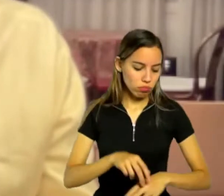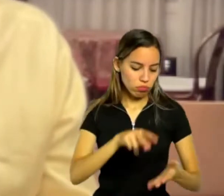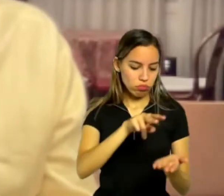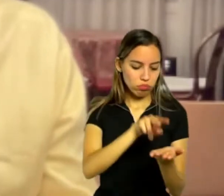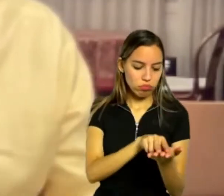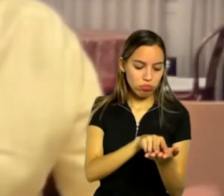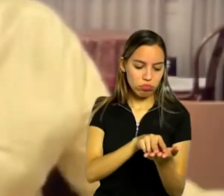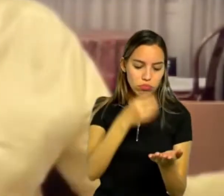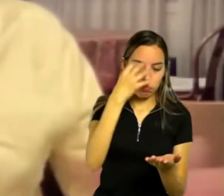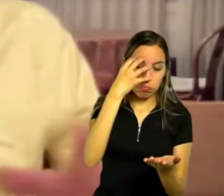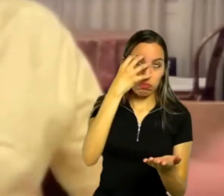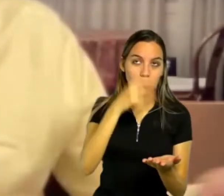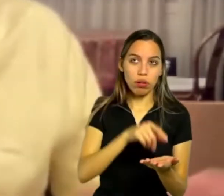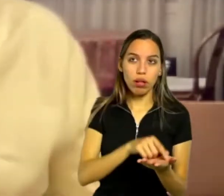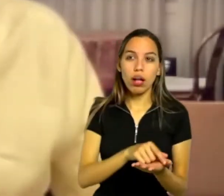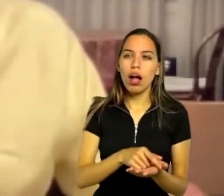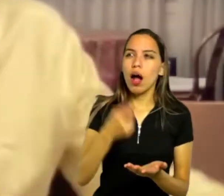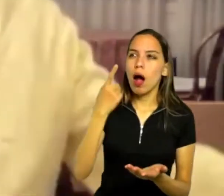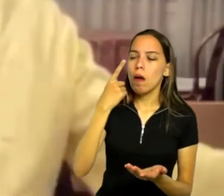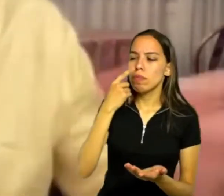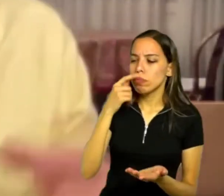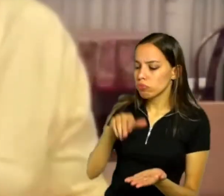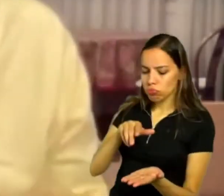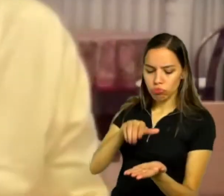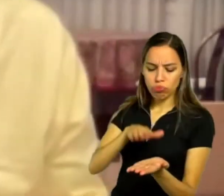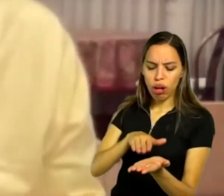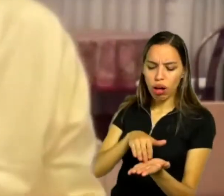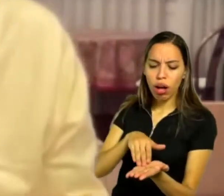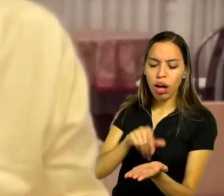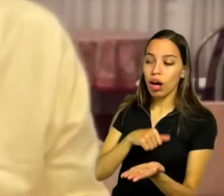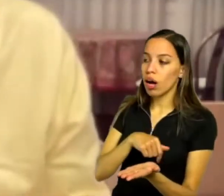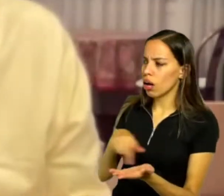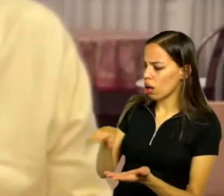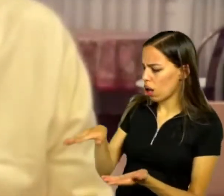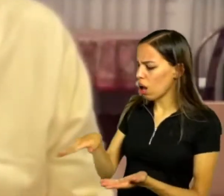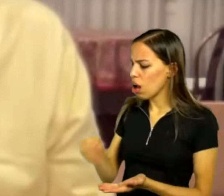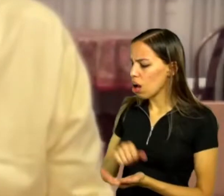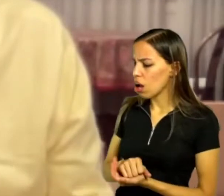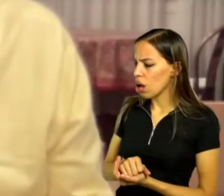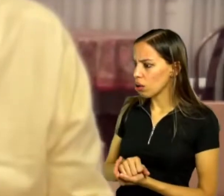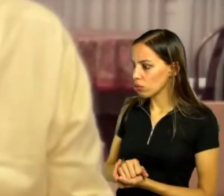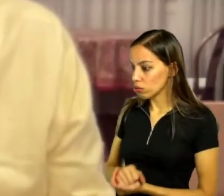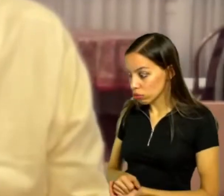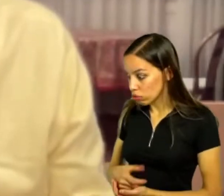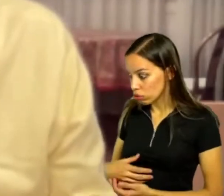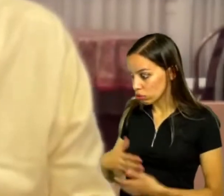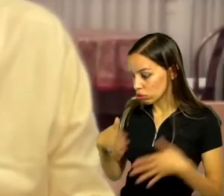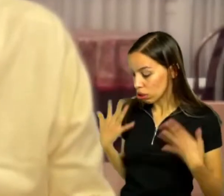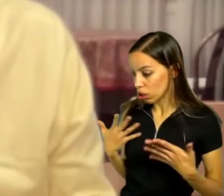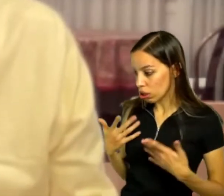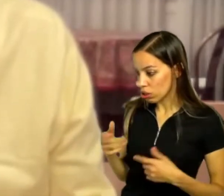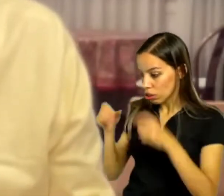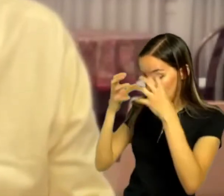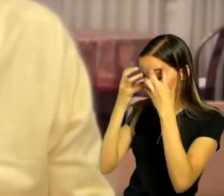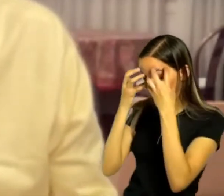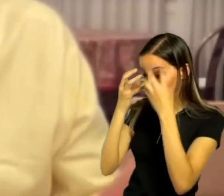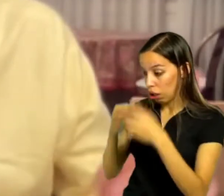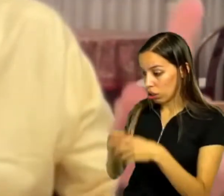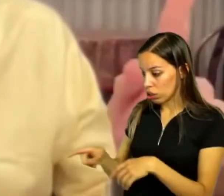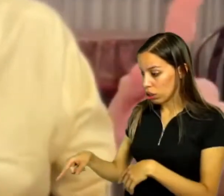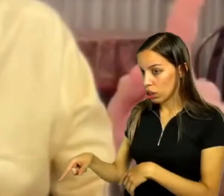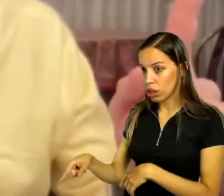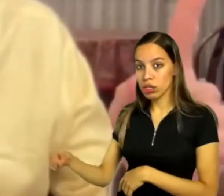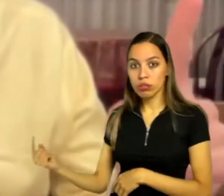Aí, quando eu voltei, a molecada que estava jogando bola ali correu para a minha porta. Eles queriam saber se era verdade que os